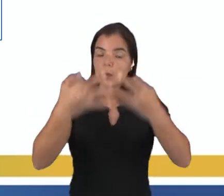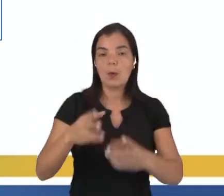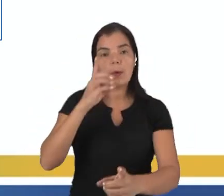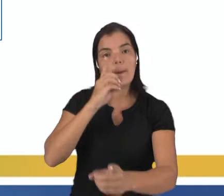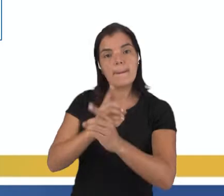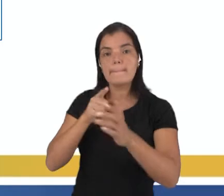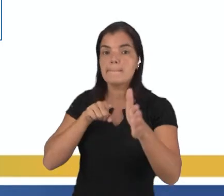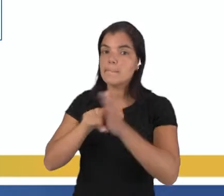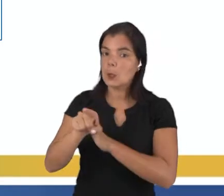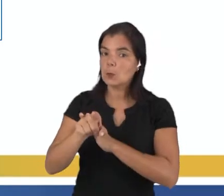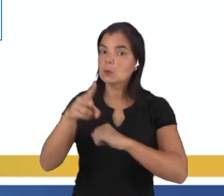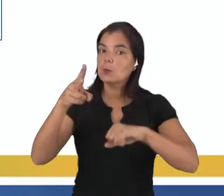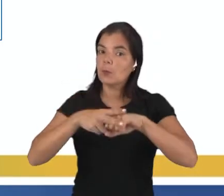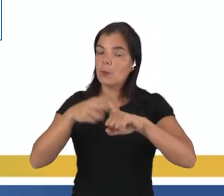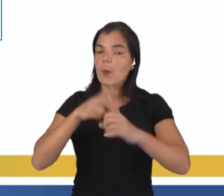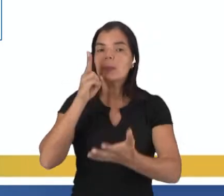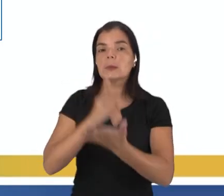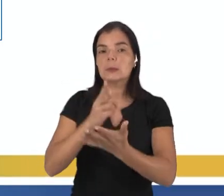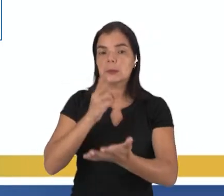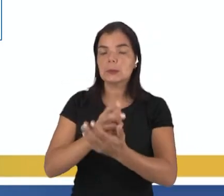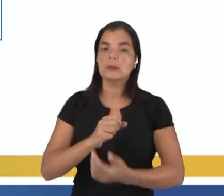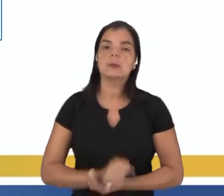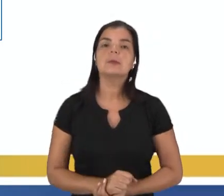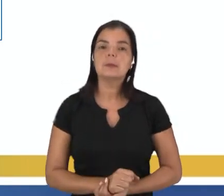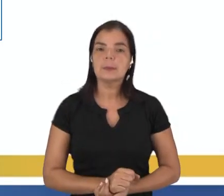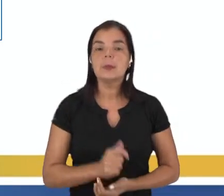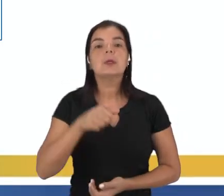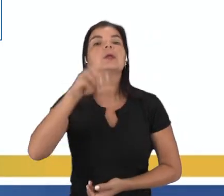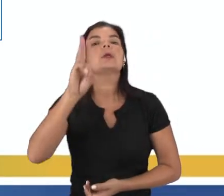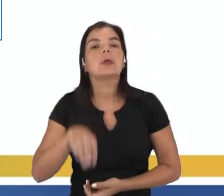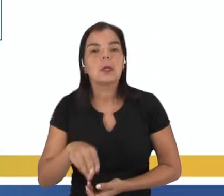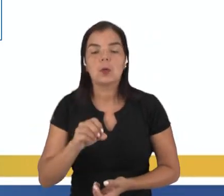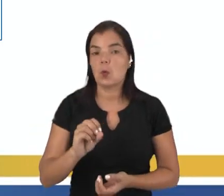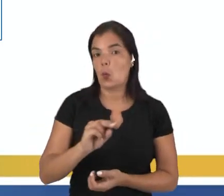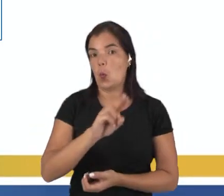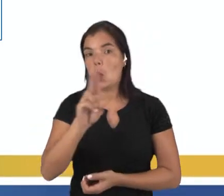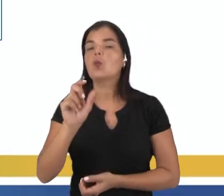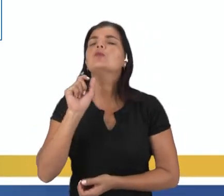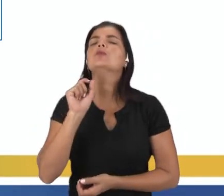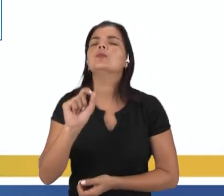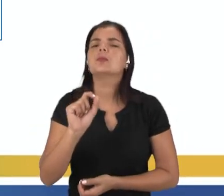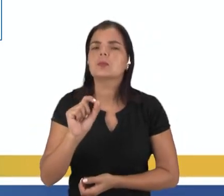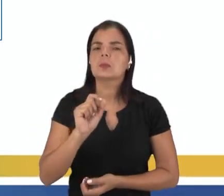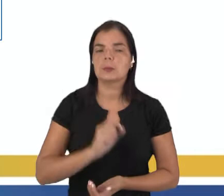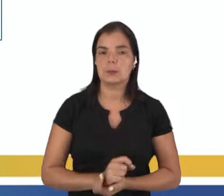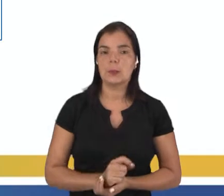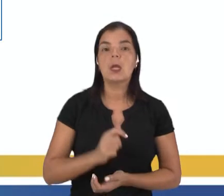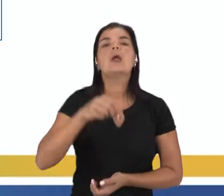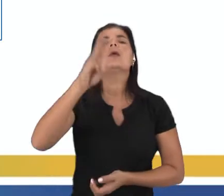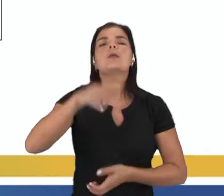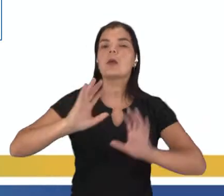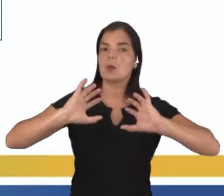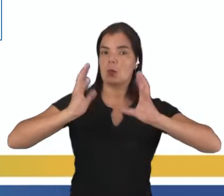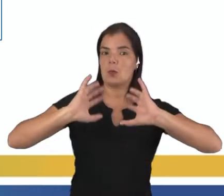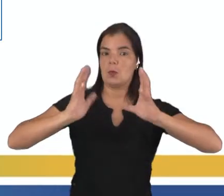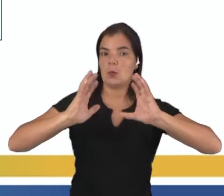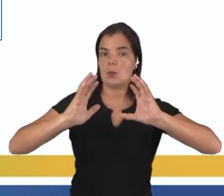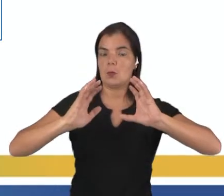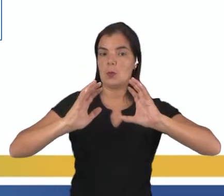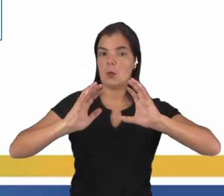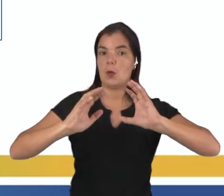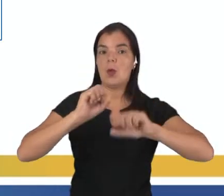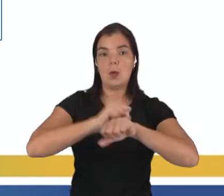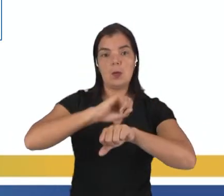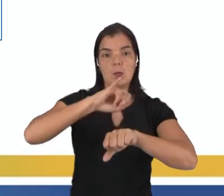encontrá-lo, pergunte-se ao verbo, né? Pergunte ao verbo quem ou o que. Quem joga vôlei, né? O